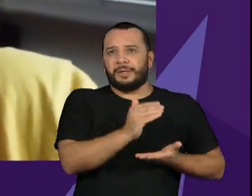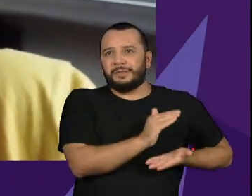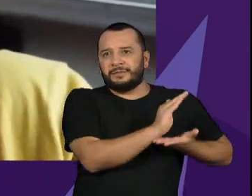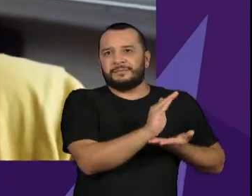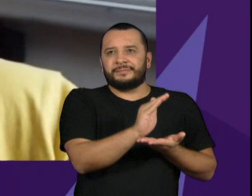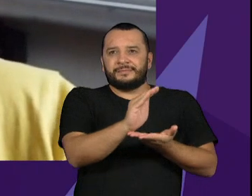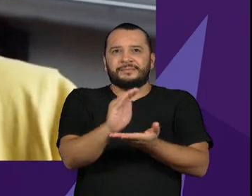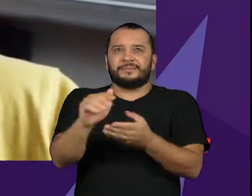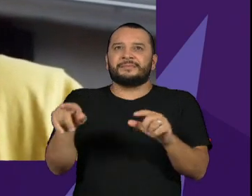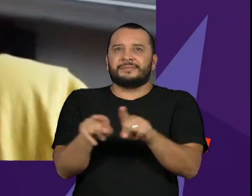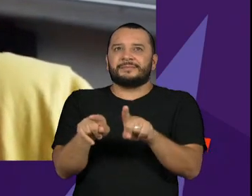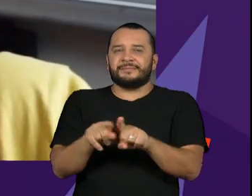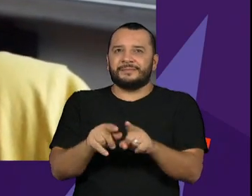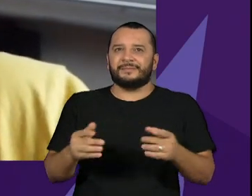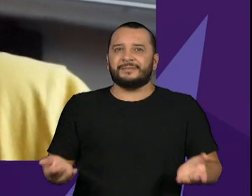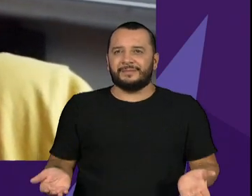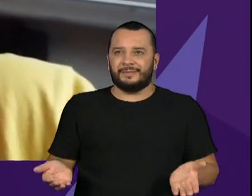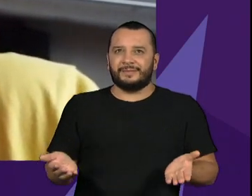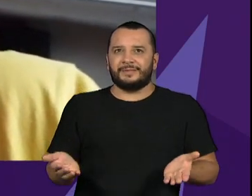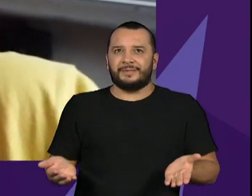canoa.